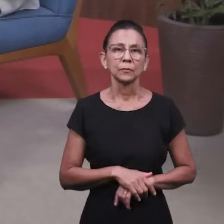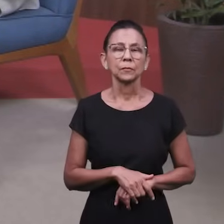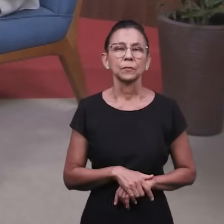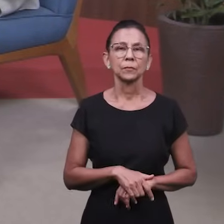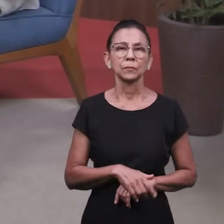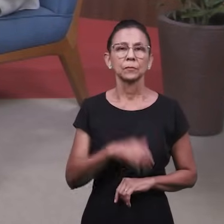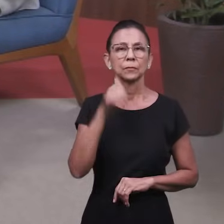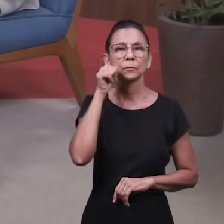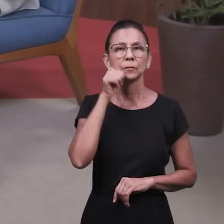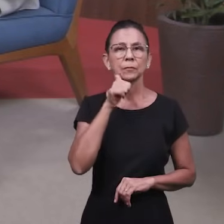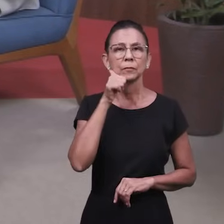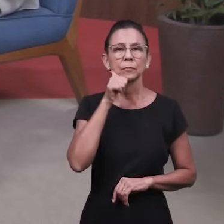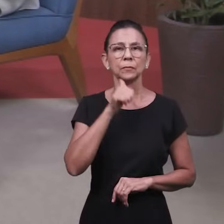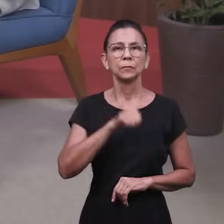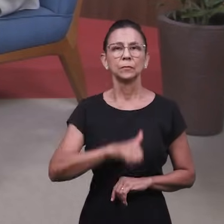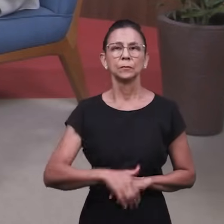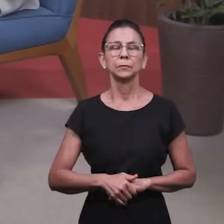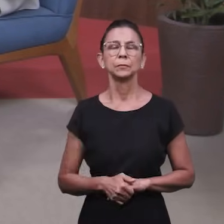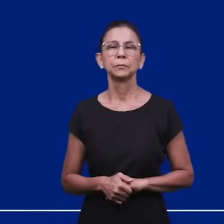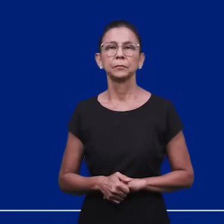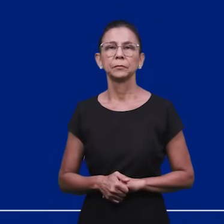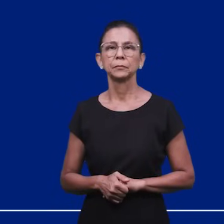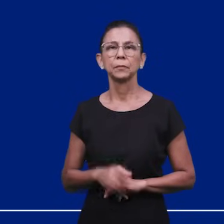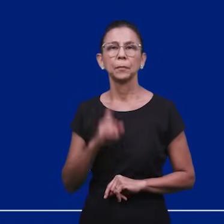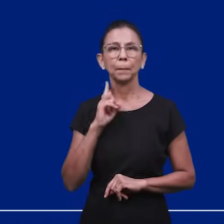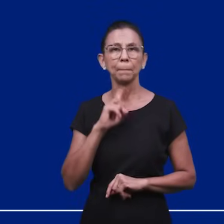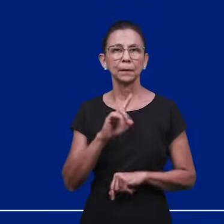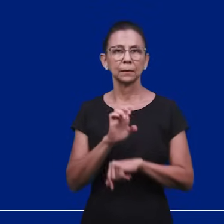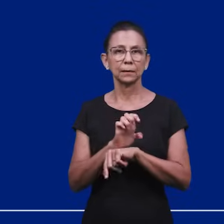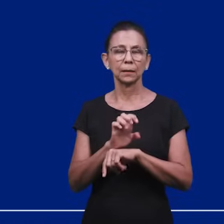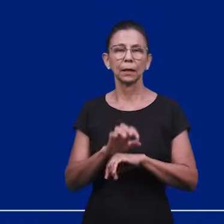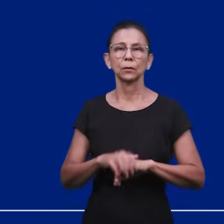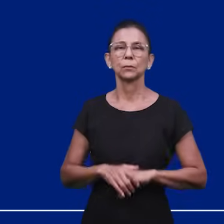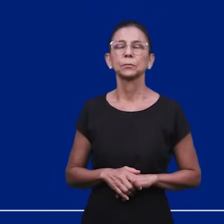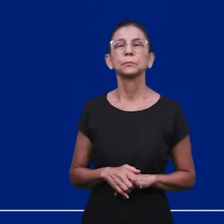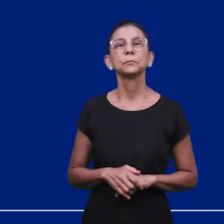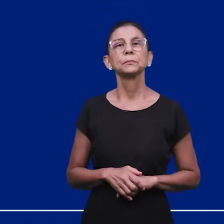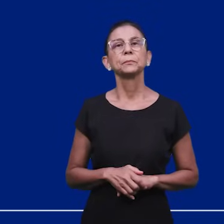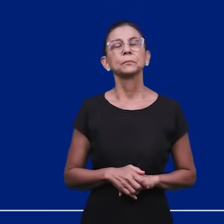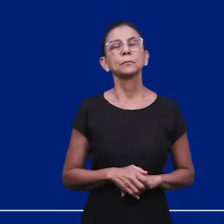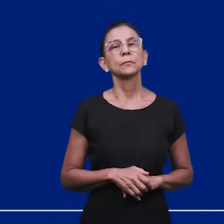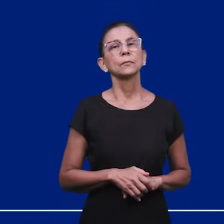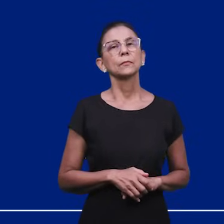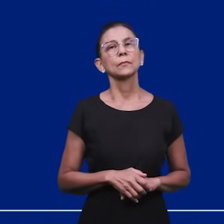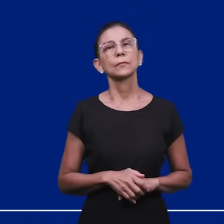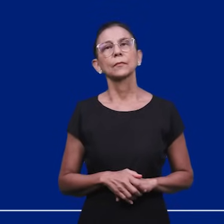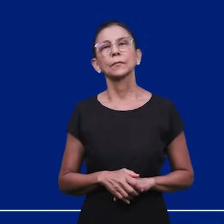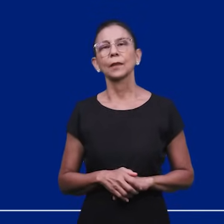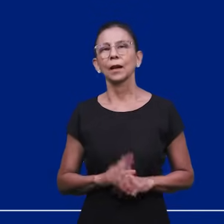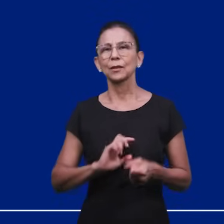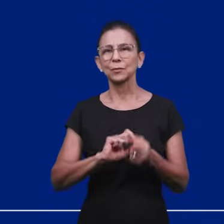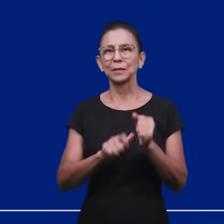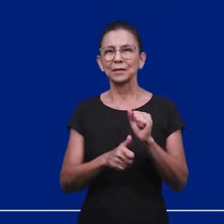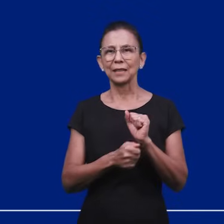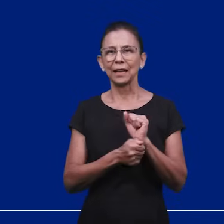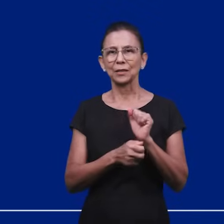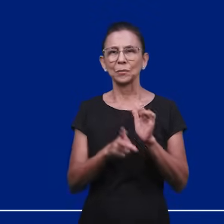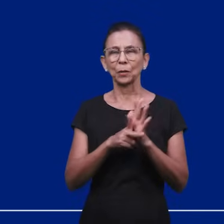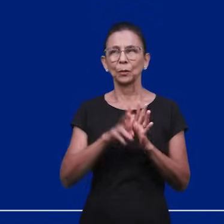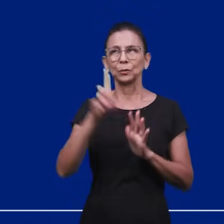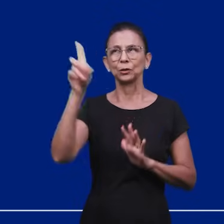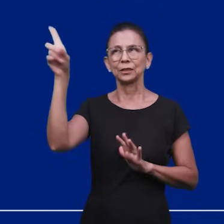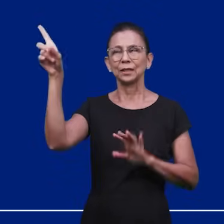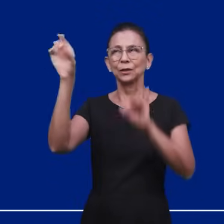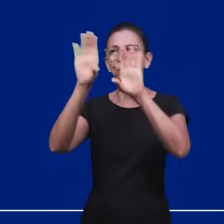comentário de Gisele Pereira, que é de Juiz de Fora, no estado de Minas Gerais, e a Gisele diz o seguinte: as maravilhas dos mistérios